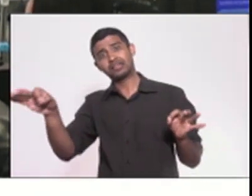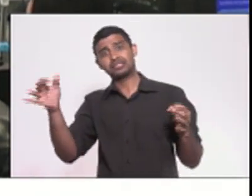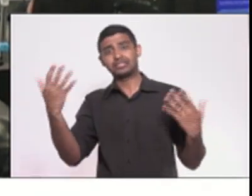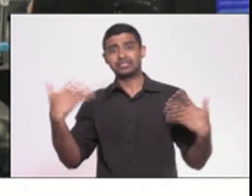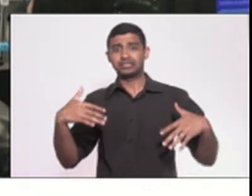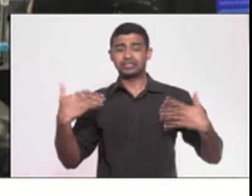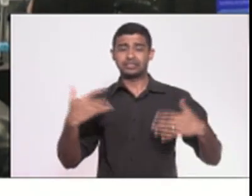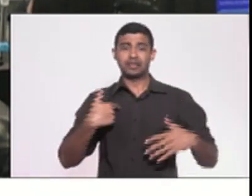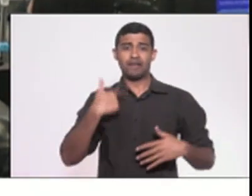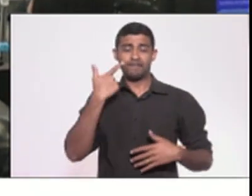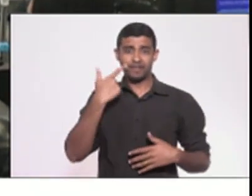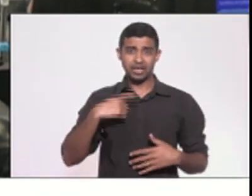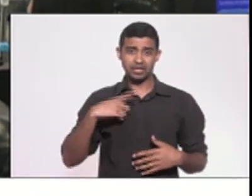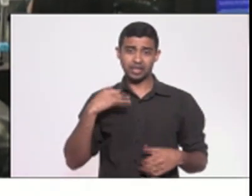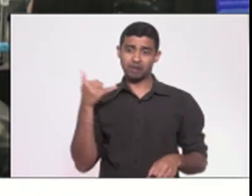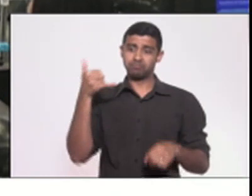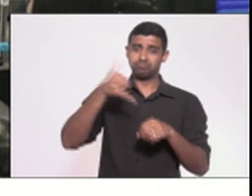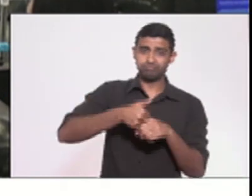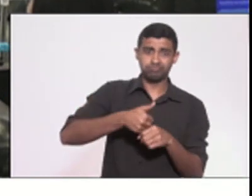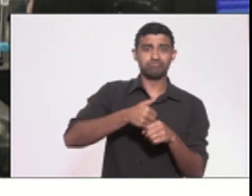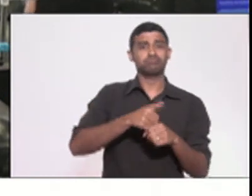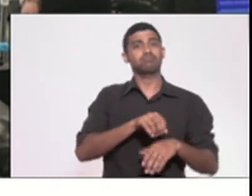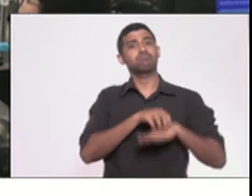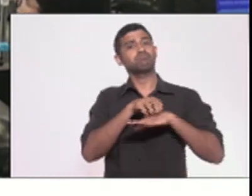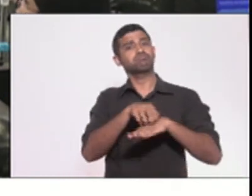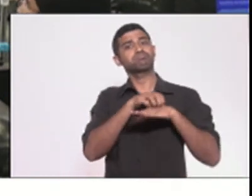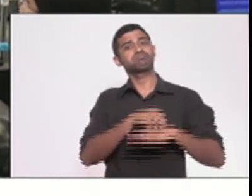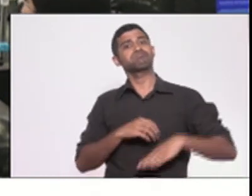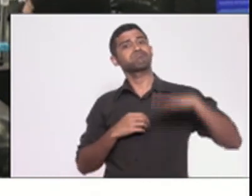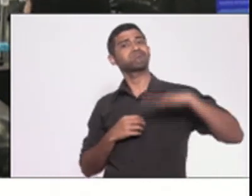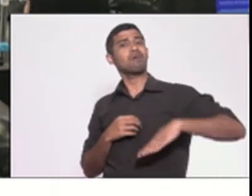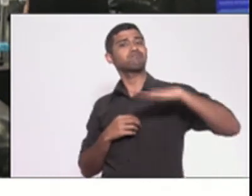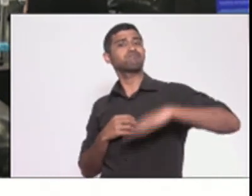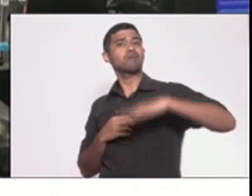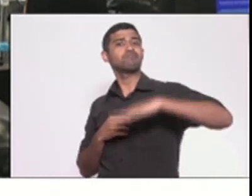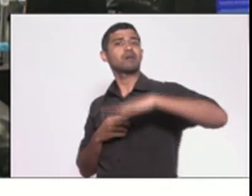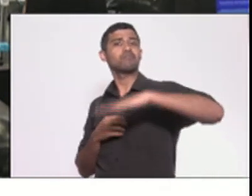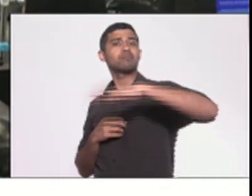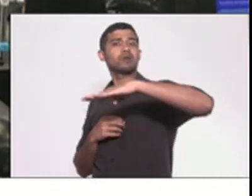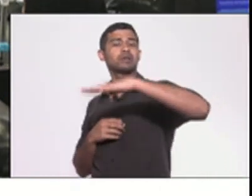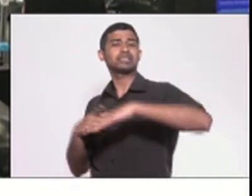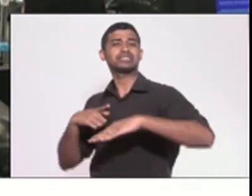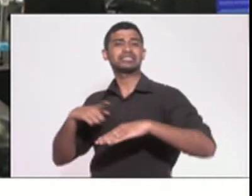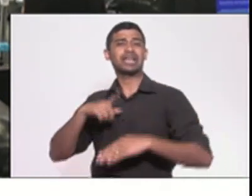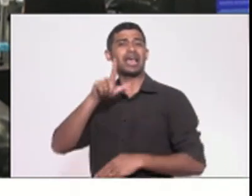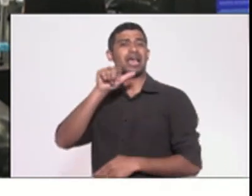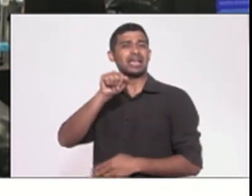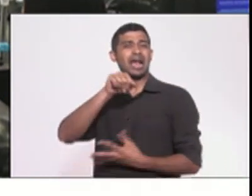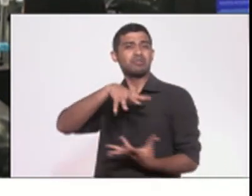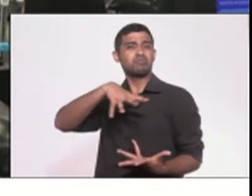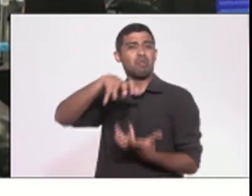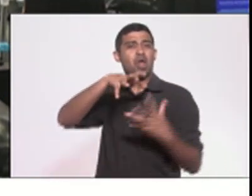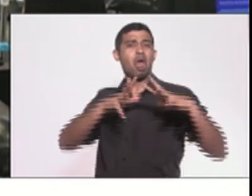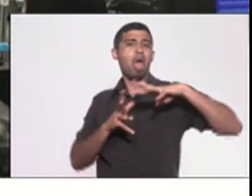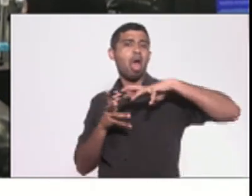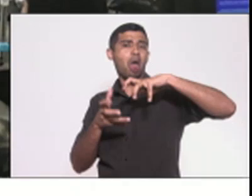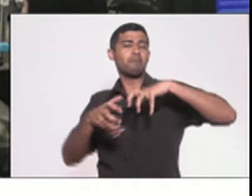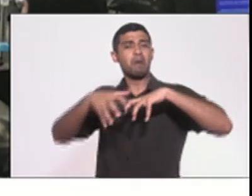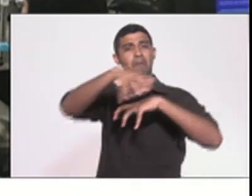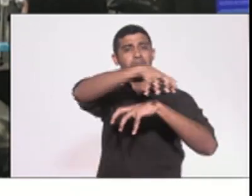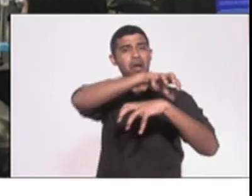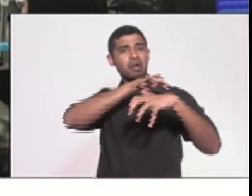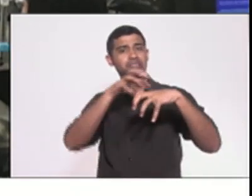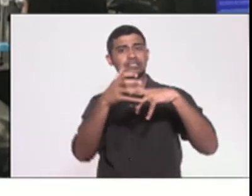gastando combustível fóssil nesse transporte, emitindo gases contaminantes para a atmosfera